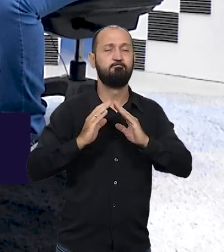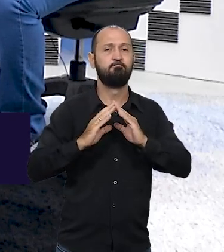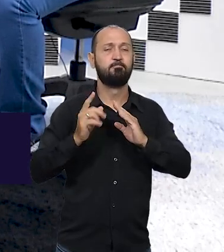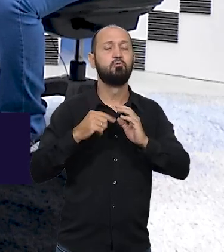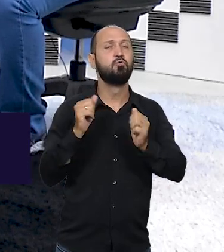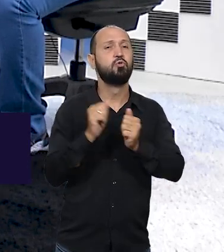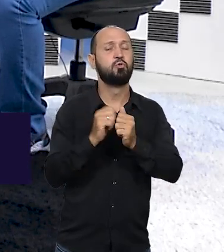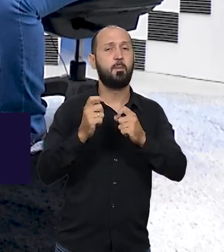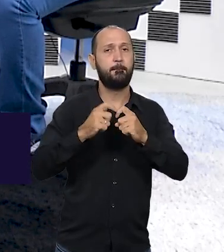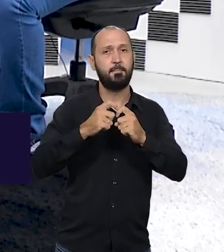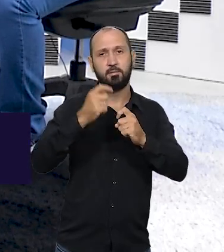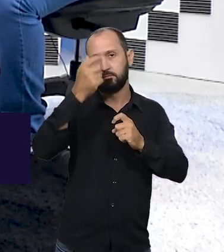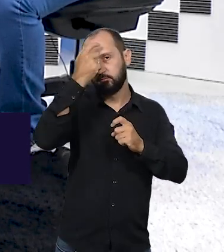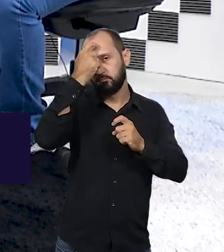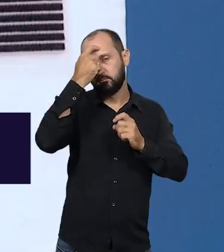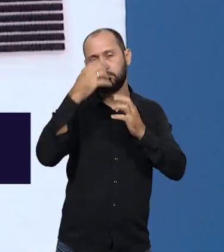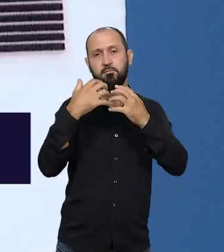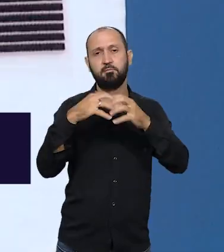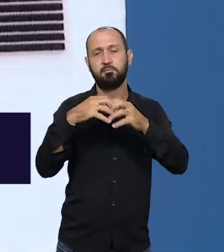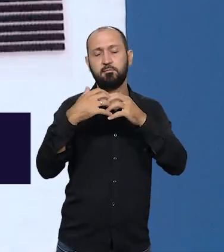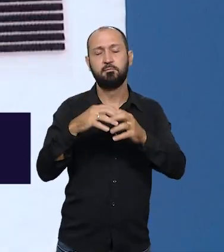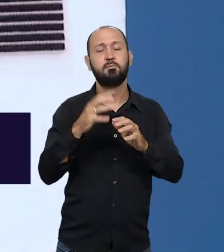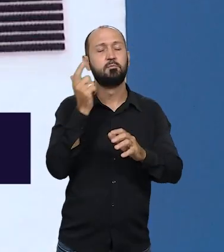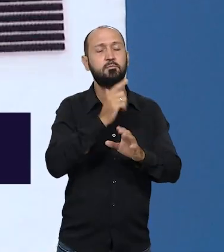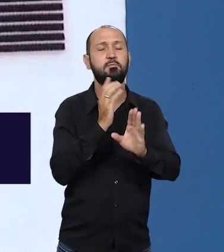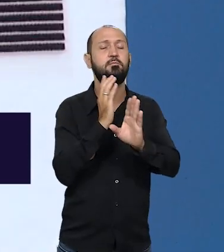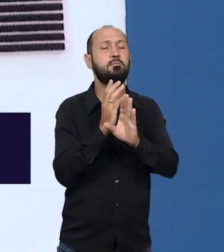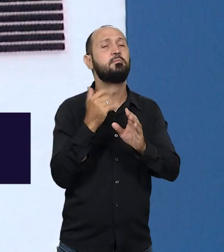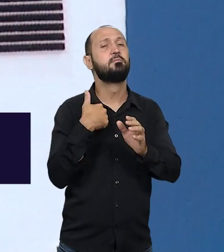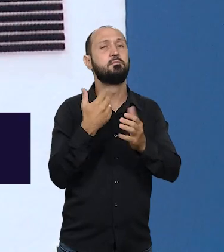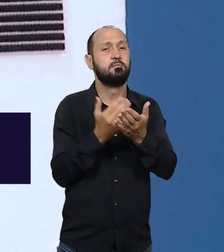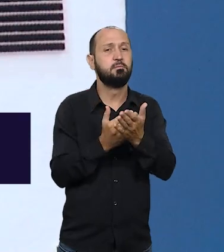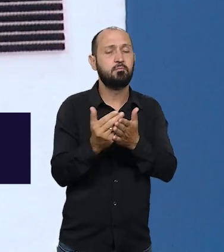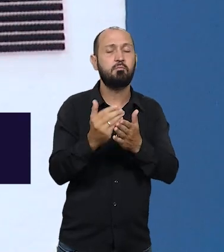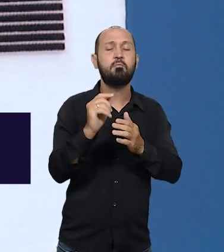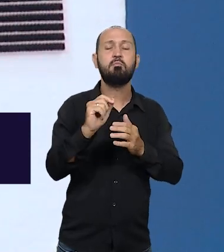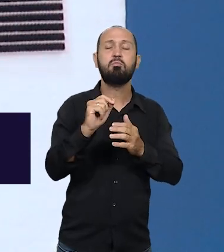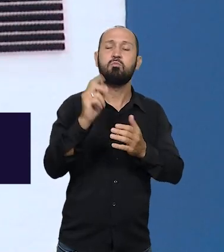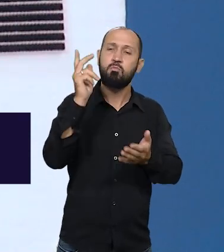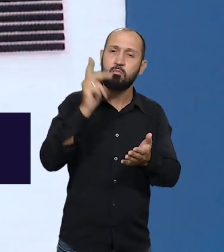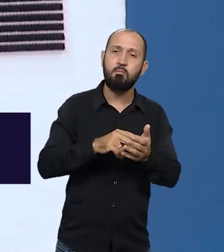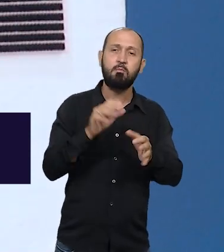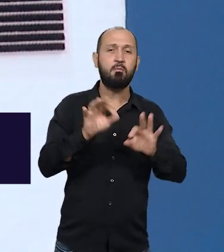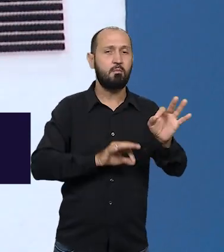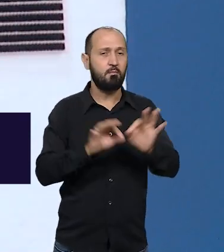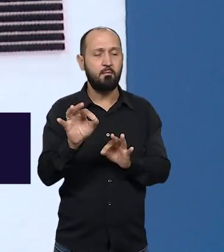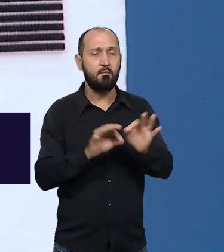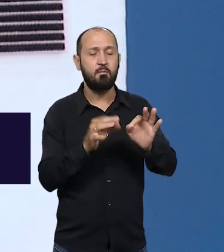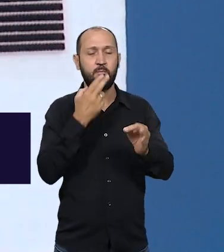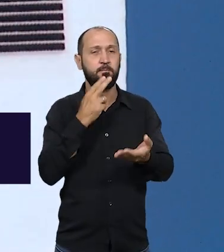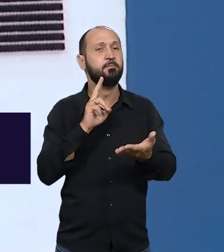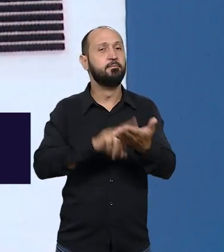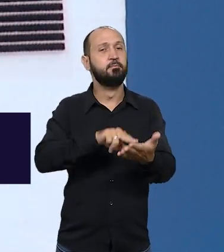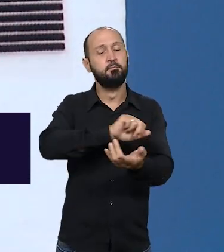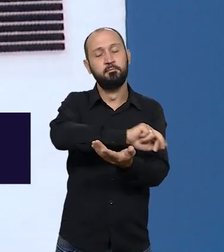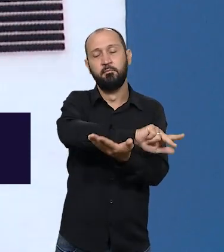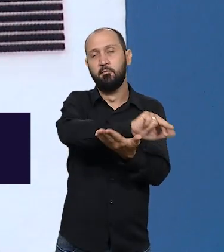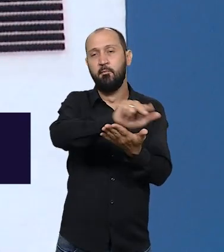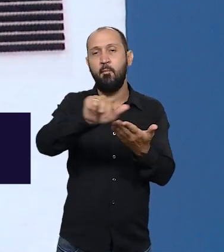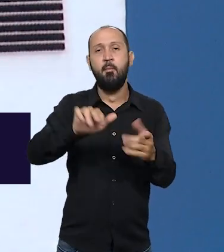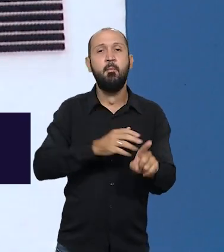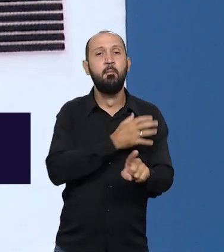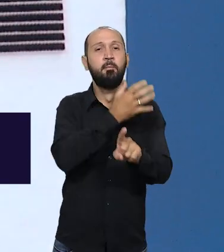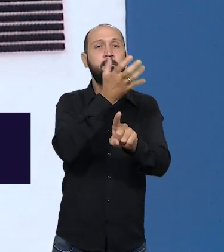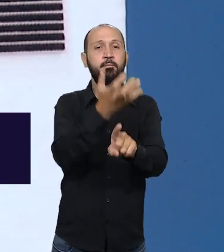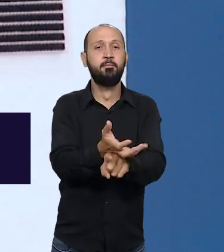Com a neuro. Né? A neuropediatra conseguiu fechar e a partir daí a gente conseguiu realmente encaminhar para essa